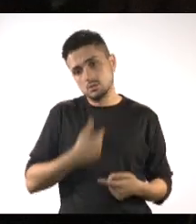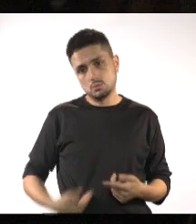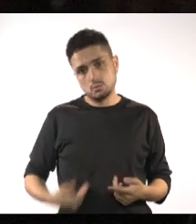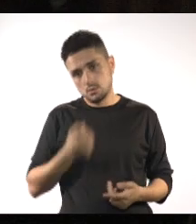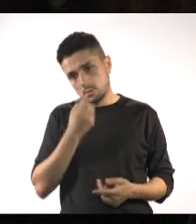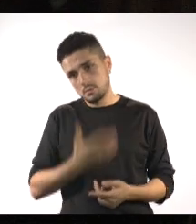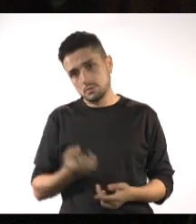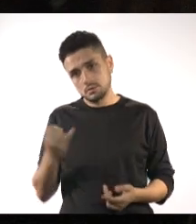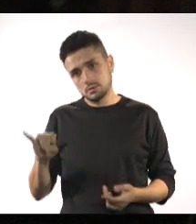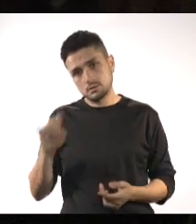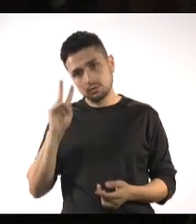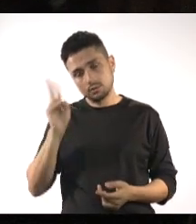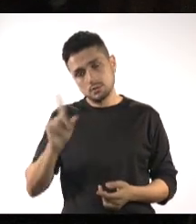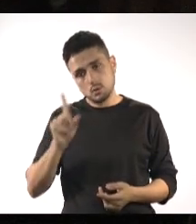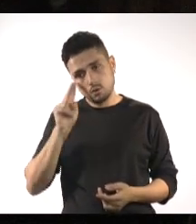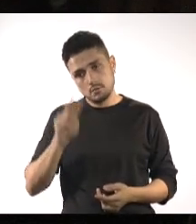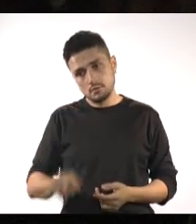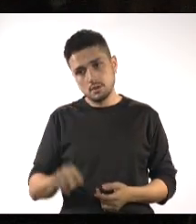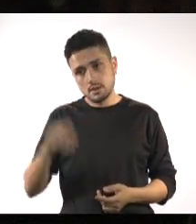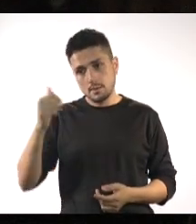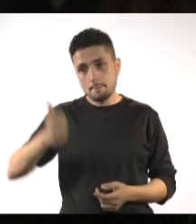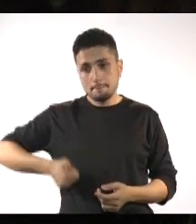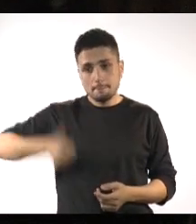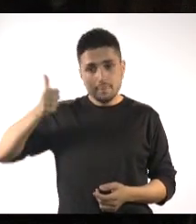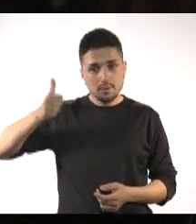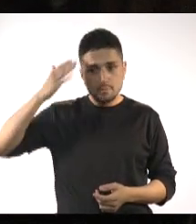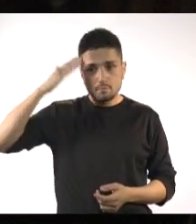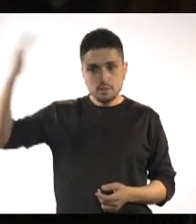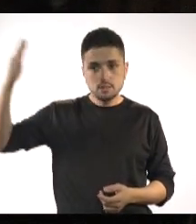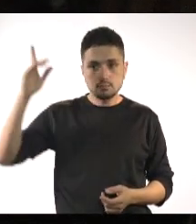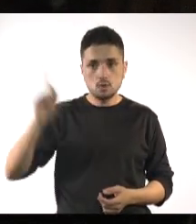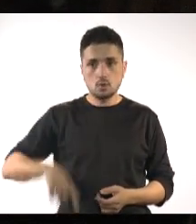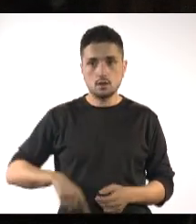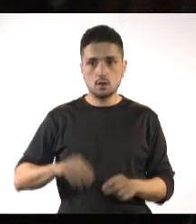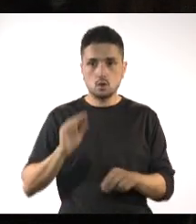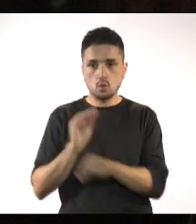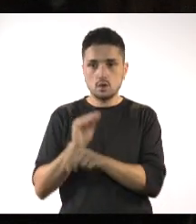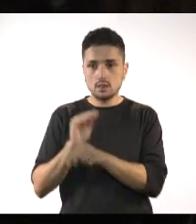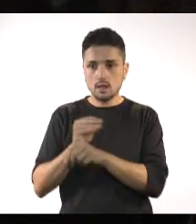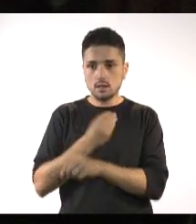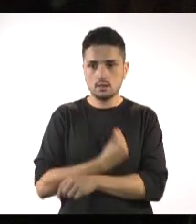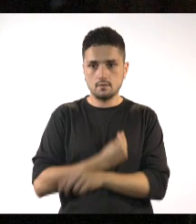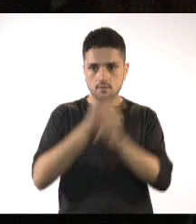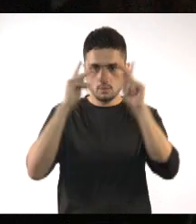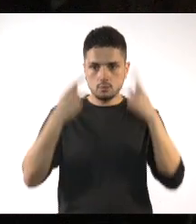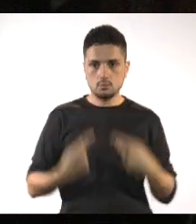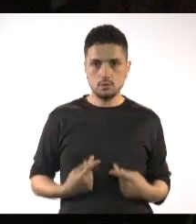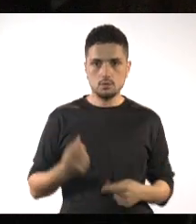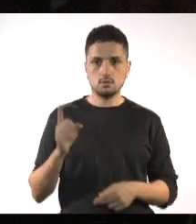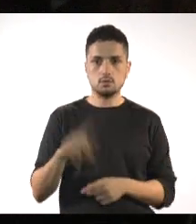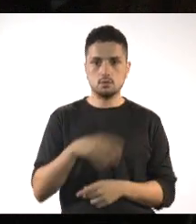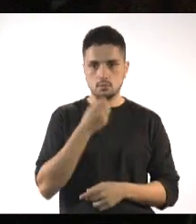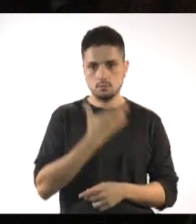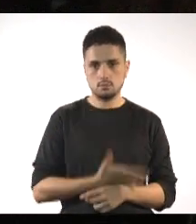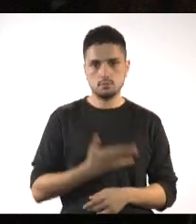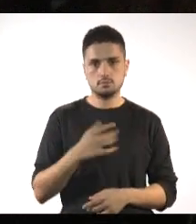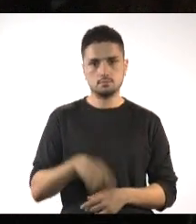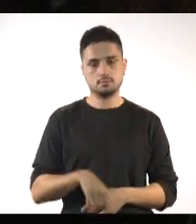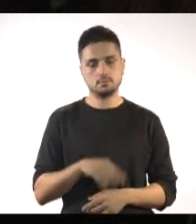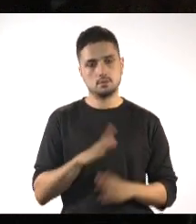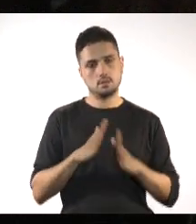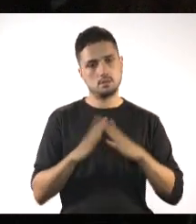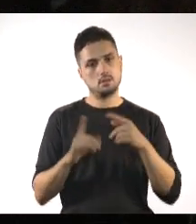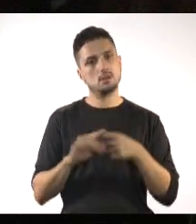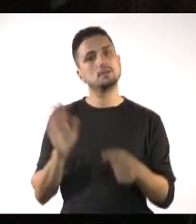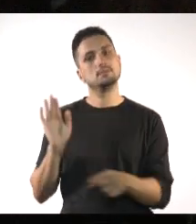levar em consideração a primazia e o cuidado da vida humana. Eu acho que essa é a grande contribuição que as pastorais da igreja têm dado.